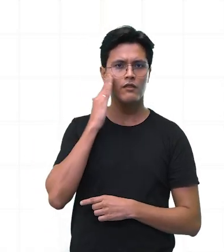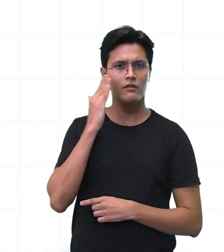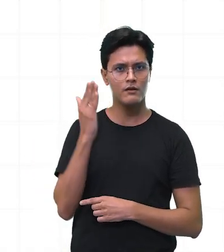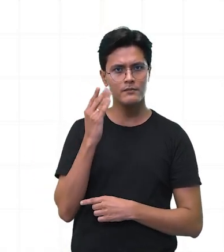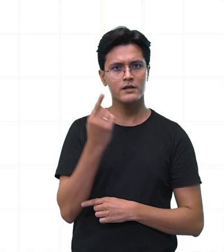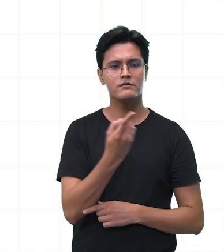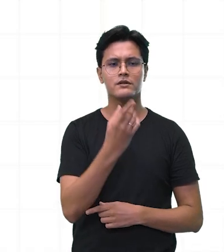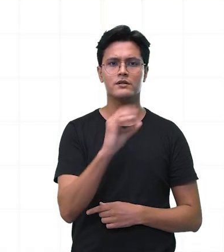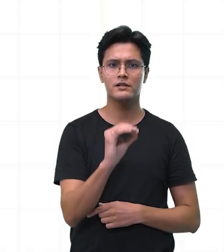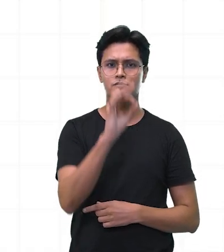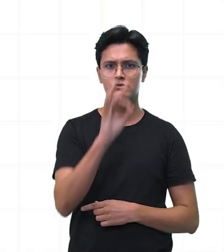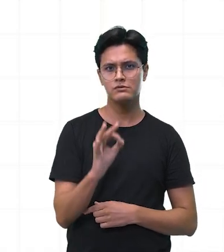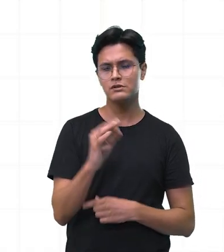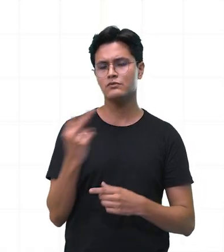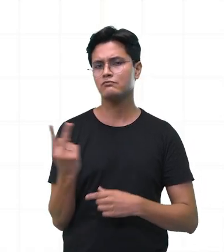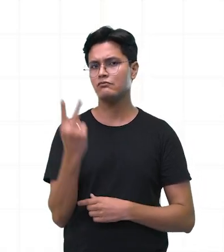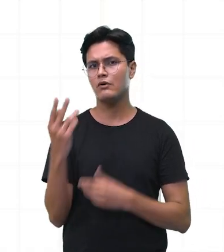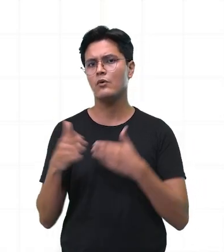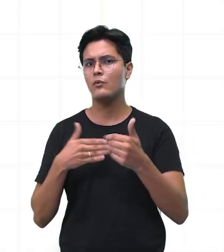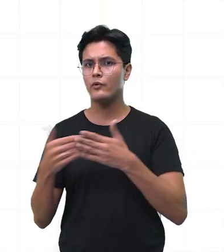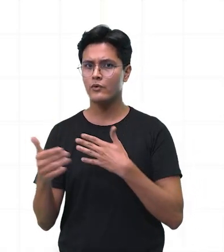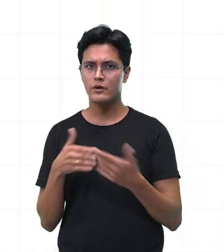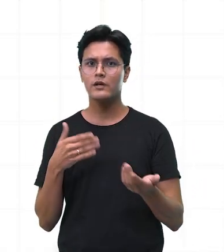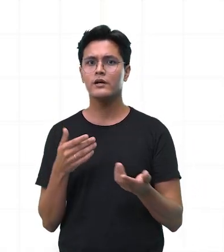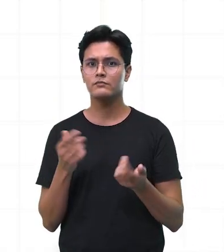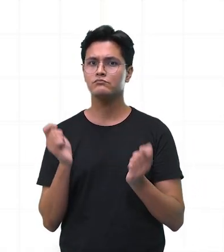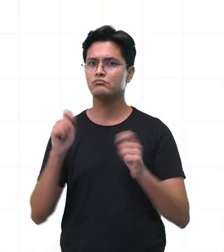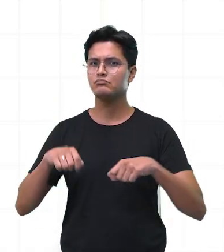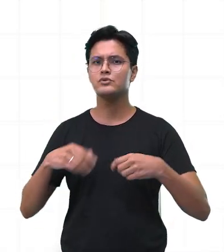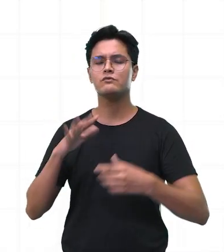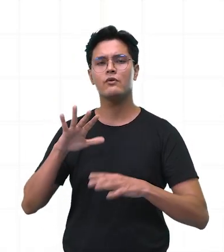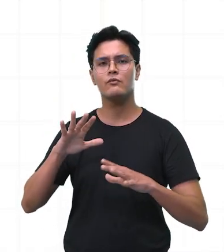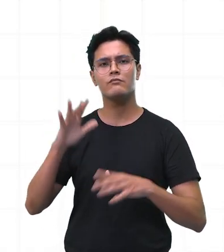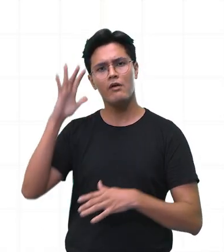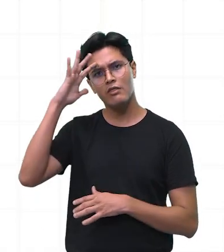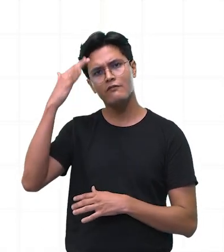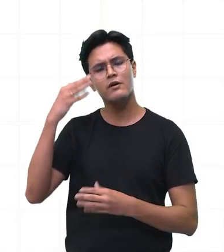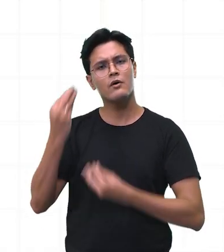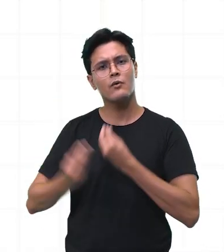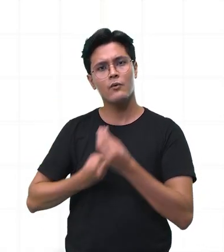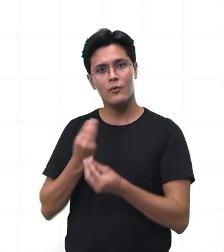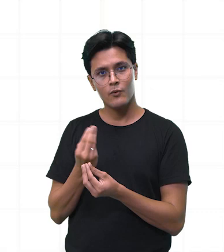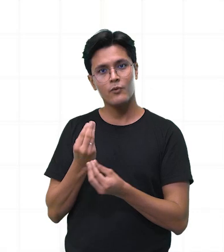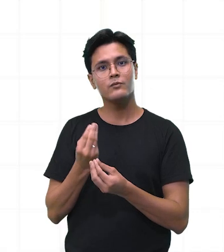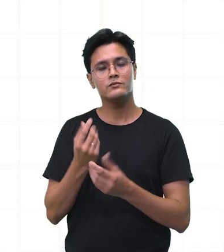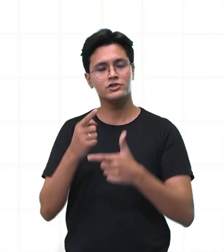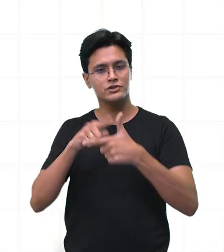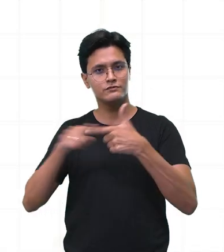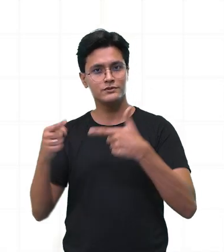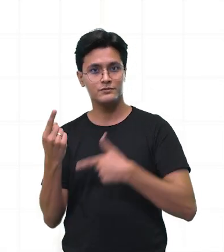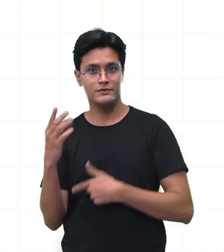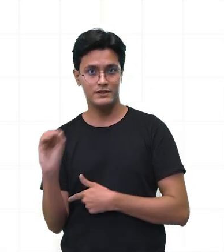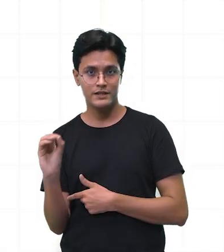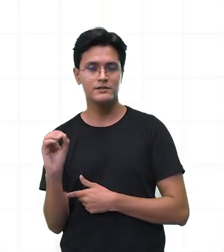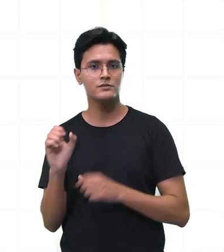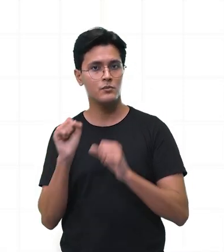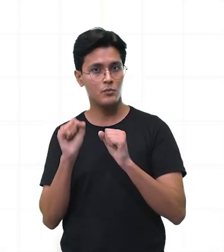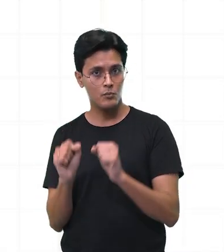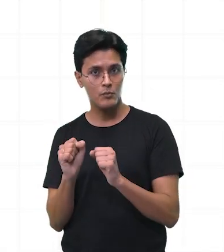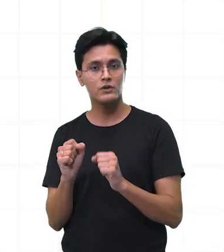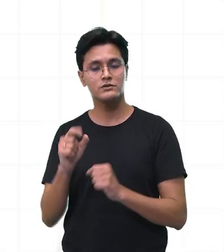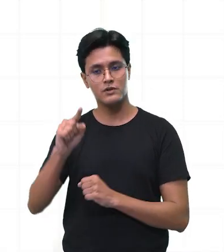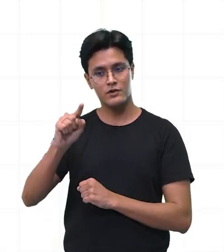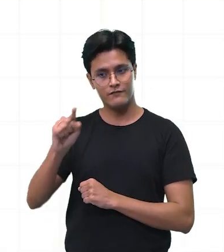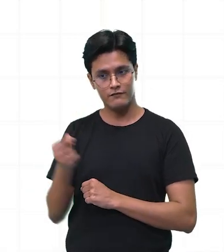algum valor, significa que eu vou dividir por 10. E se eu divido por 10, diminui ali uma casa decimal.